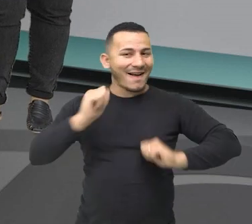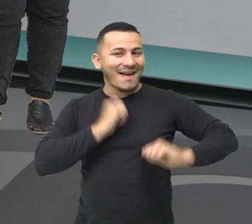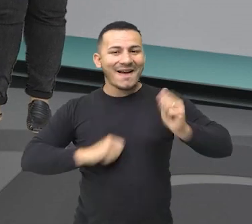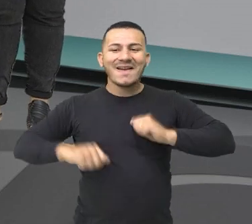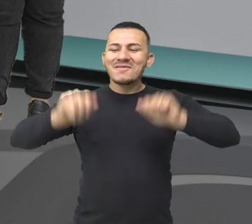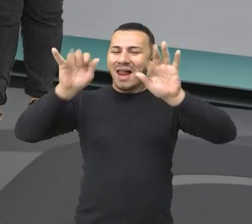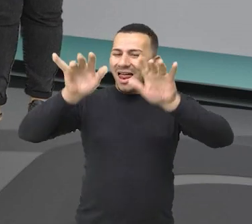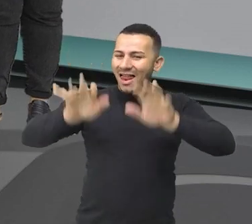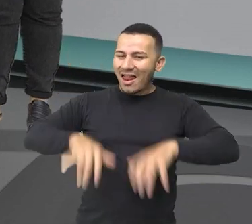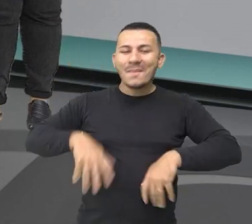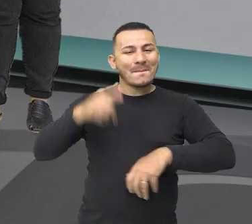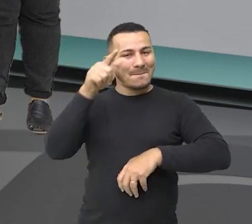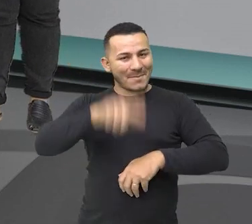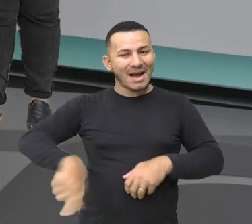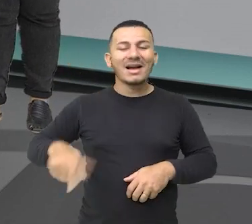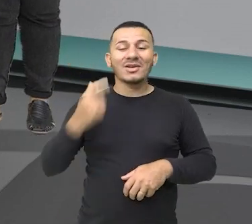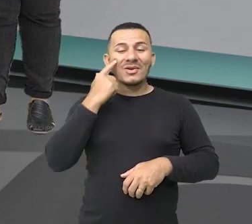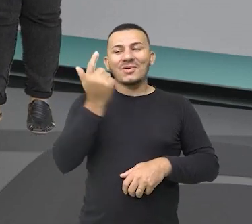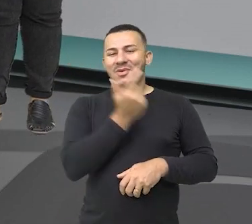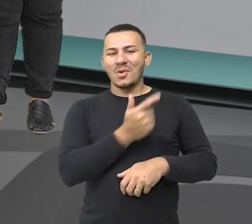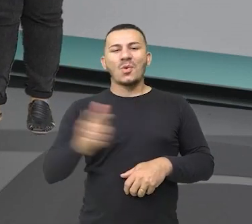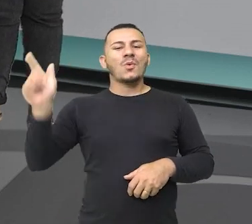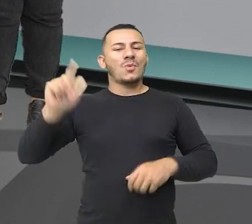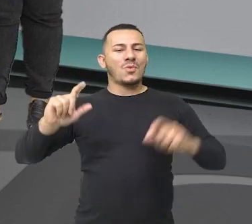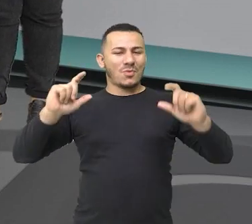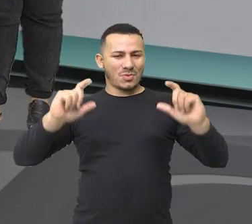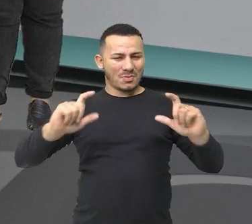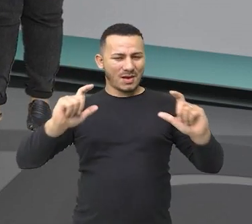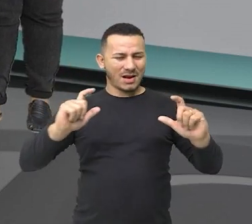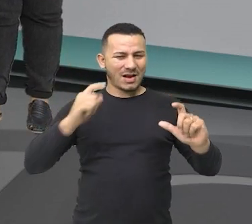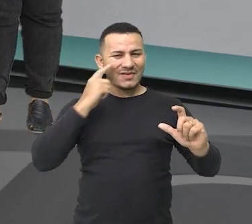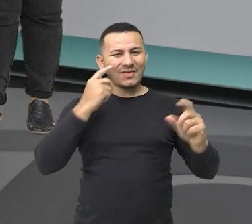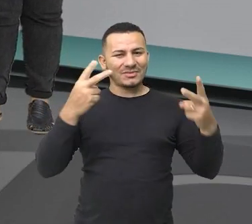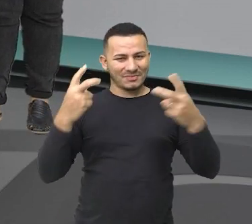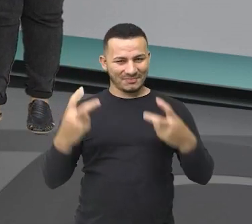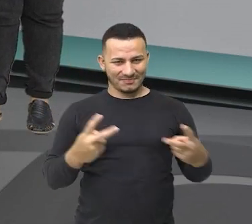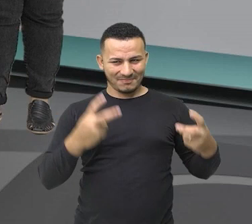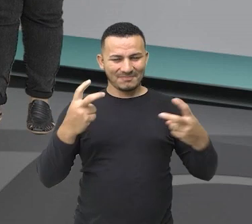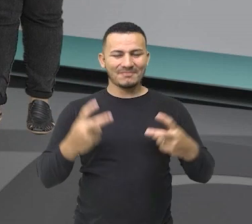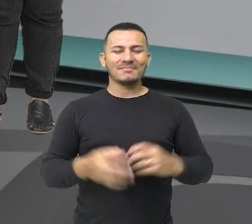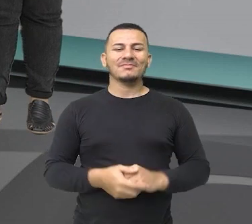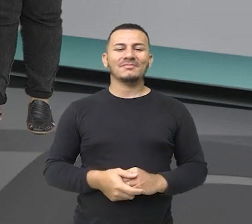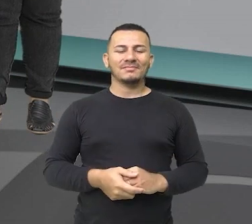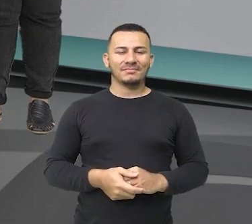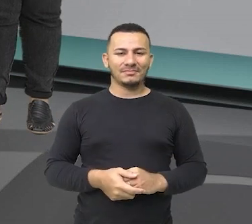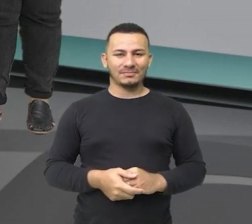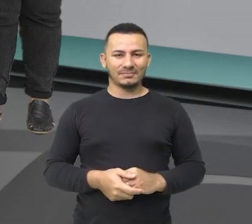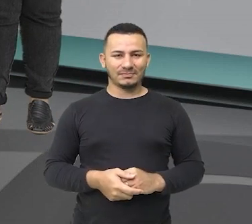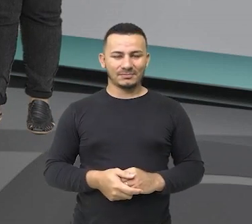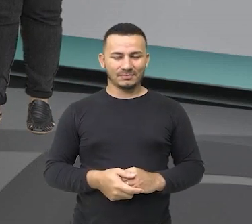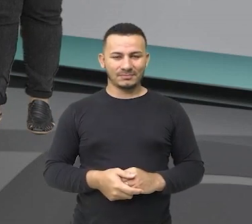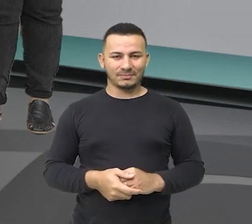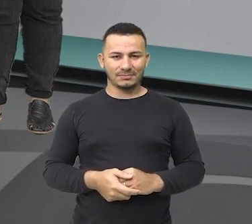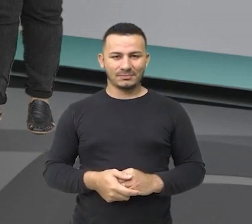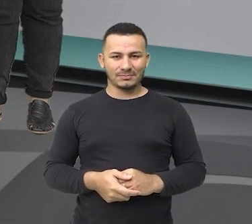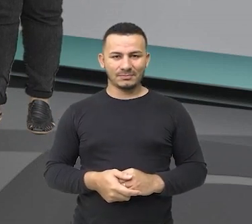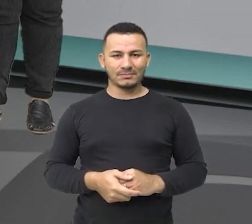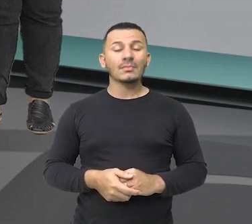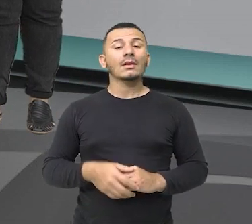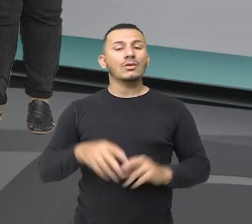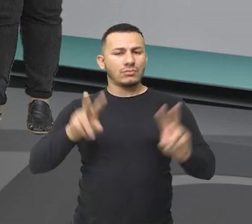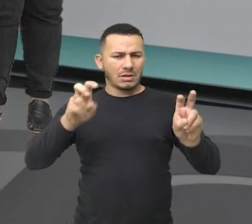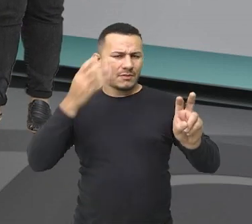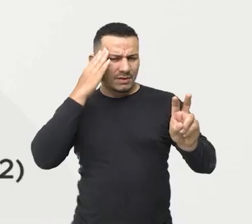tem justamente um outro parágrafo para observar sobre o tema que a gente já sabe qual é, que é o direito